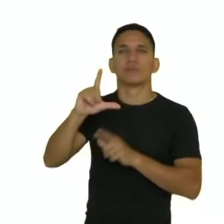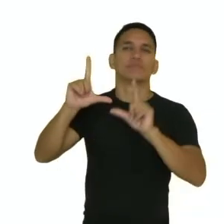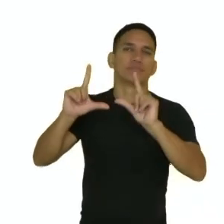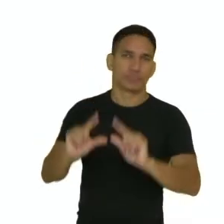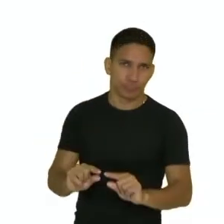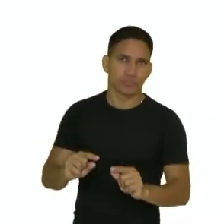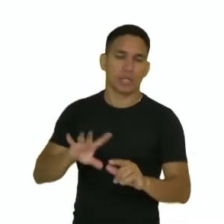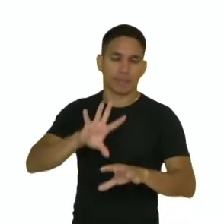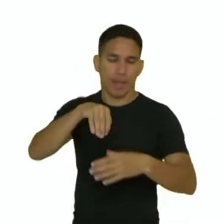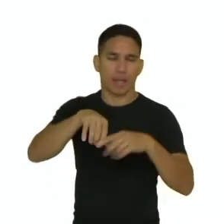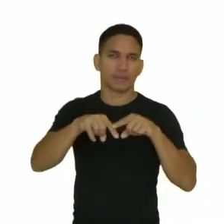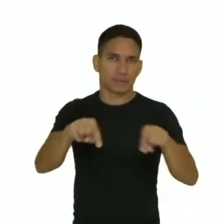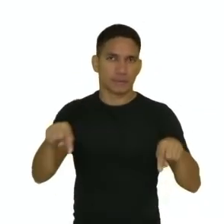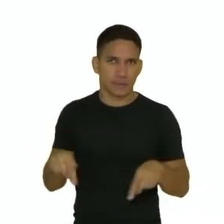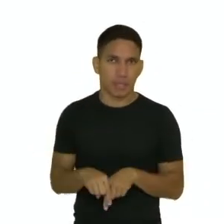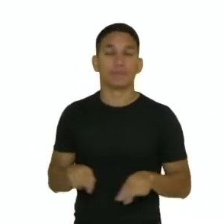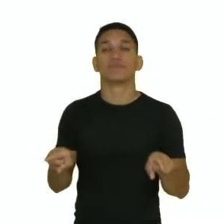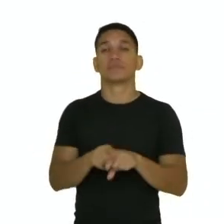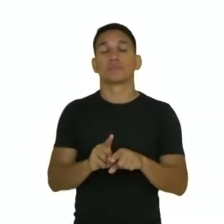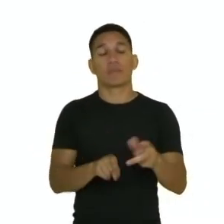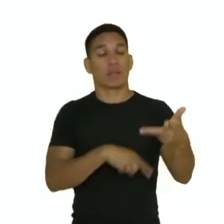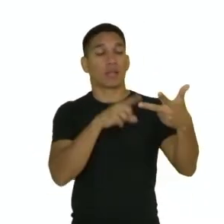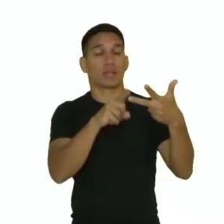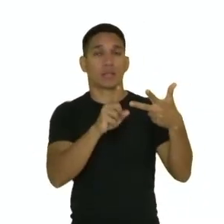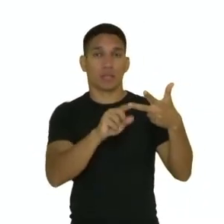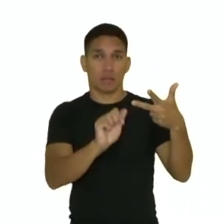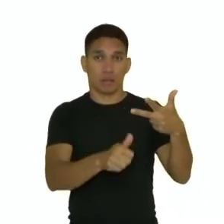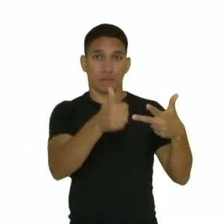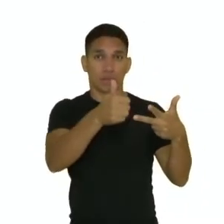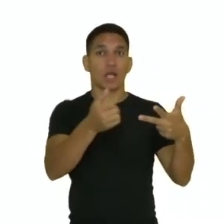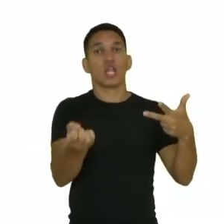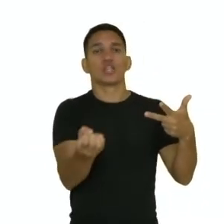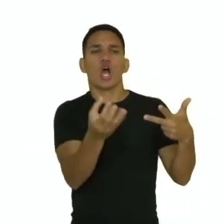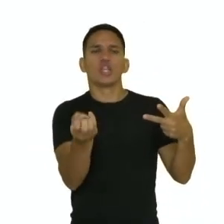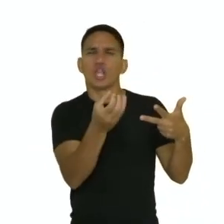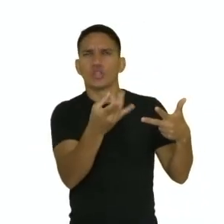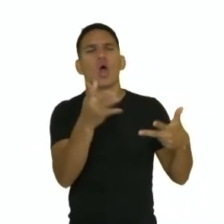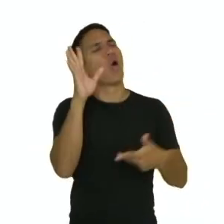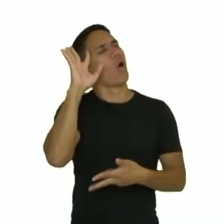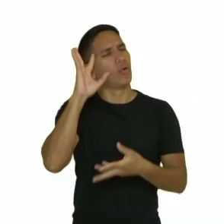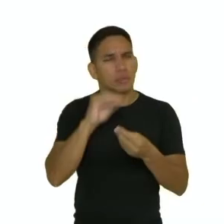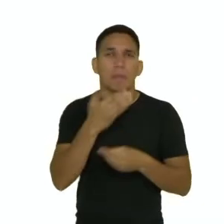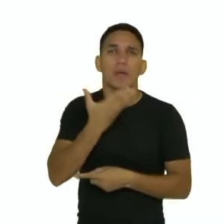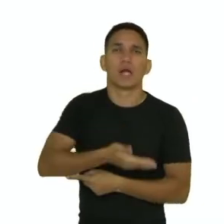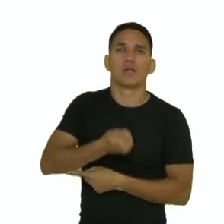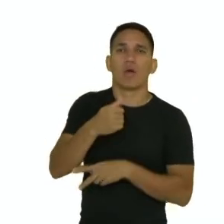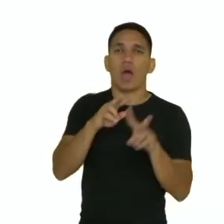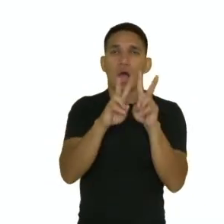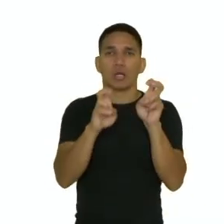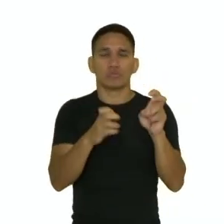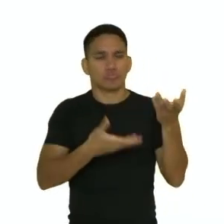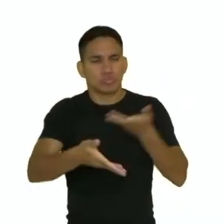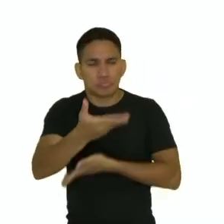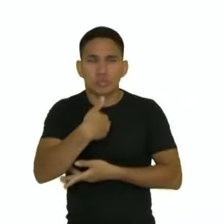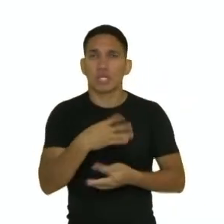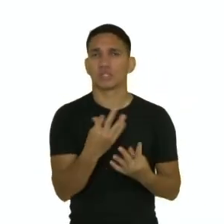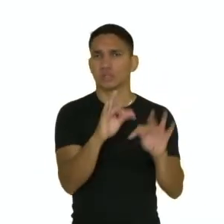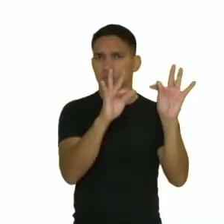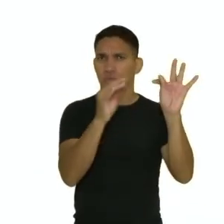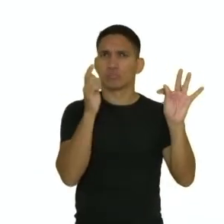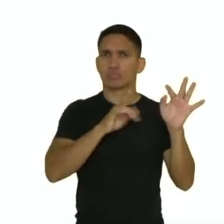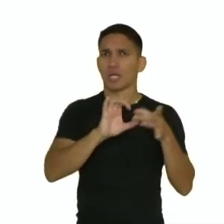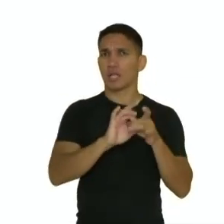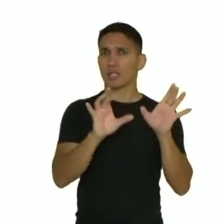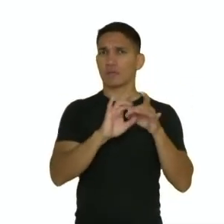né? Ainda como vantagens nós temos a inovação, né? Entender mais as possibilidades tecnológicas disponíveis para aproveitar todos